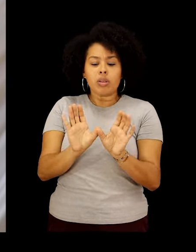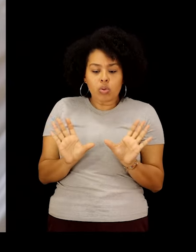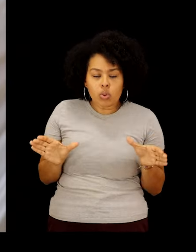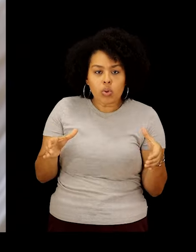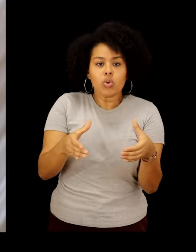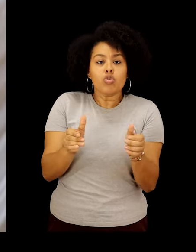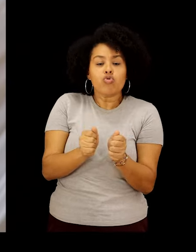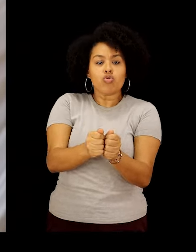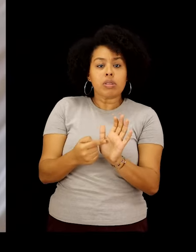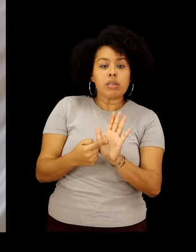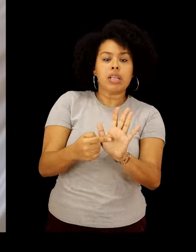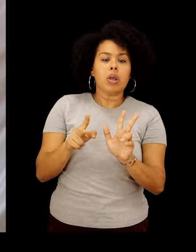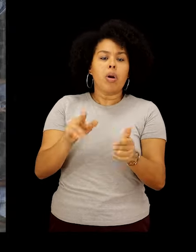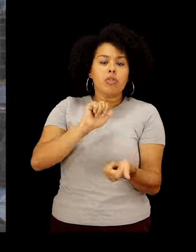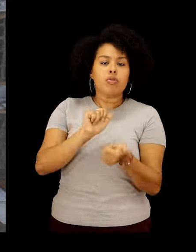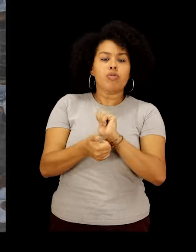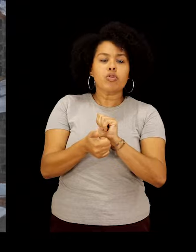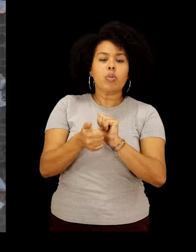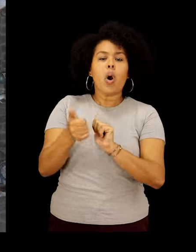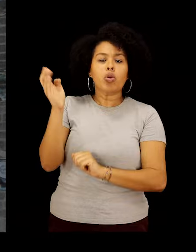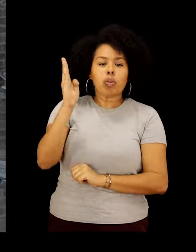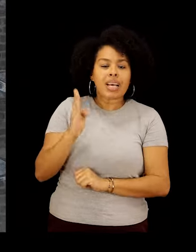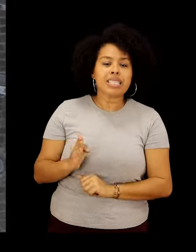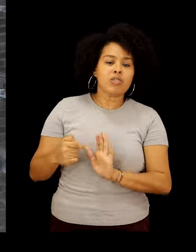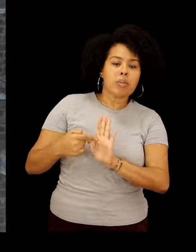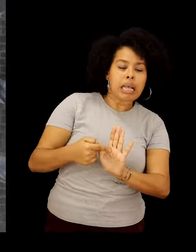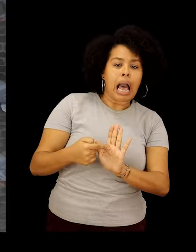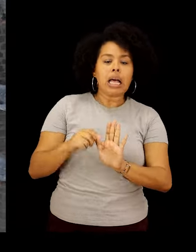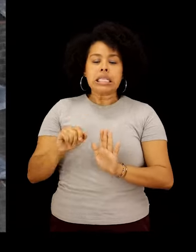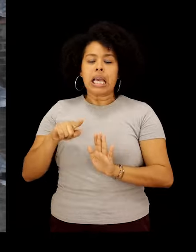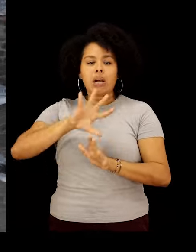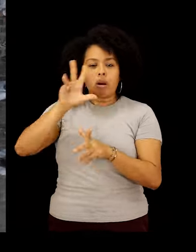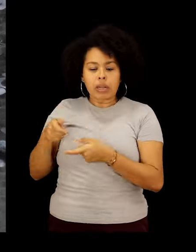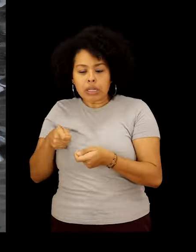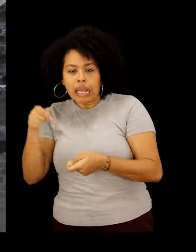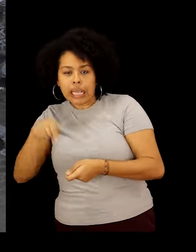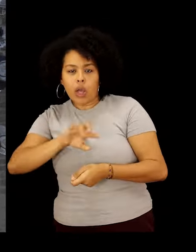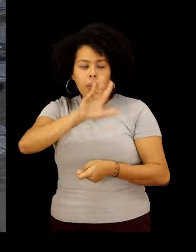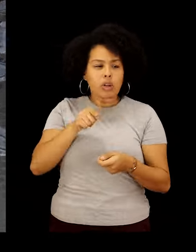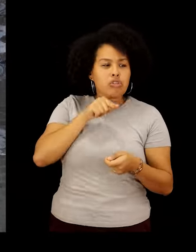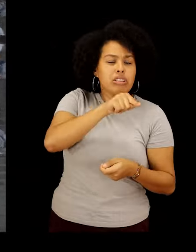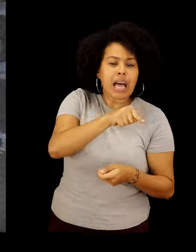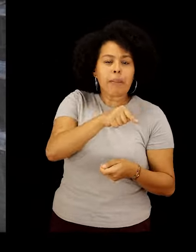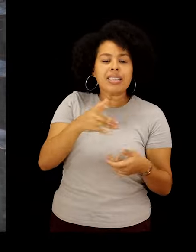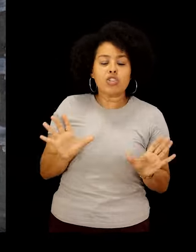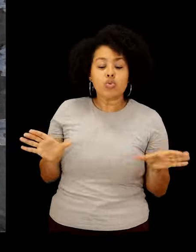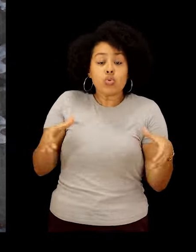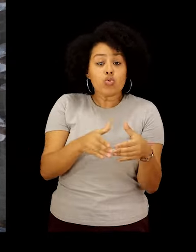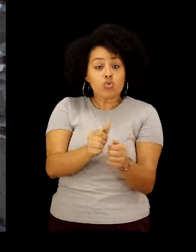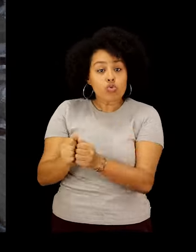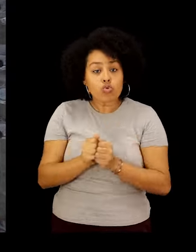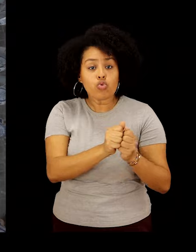jogar pelo Brasil mesmo, entendeu? Então não tinha essa torcida de ser o maracatu daqui ou de acolá, mas fazia todos